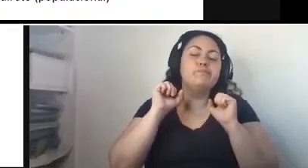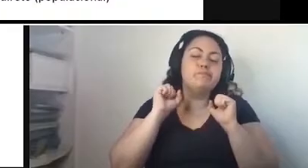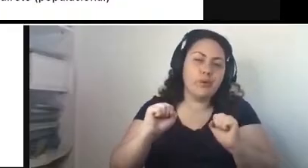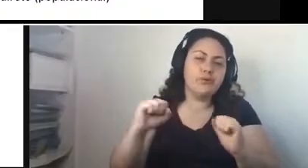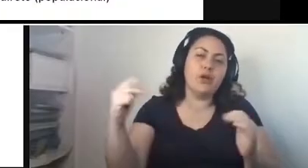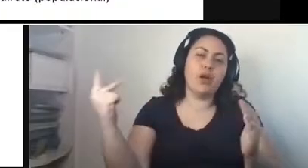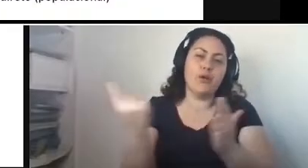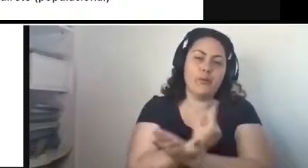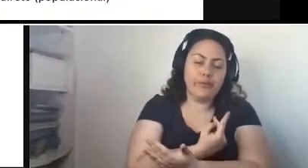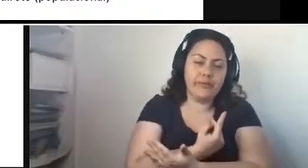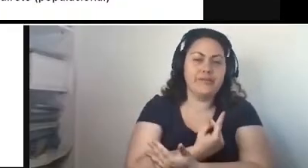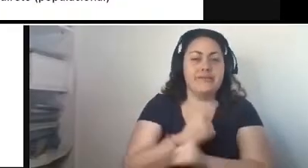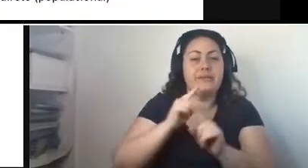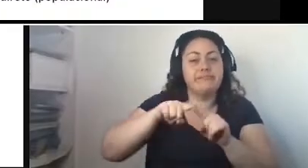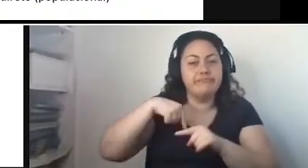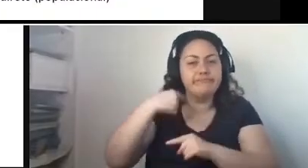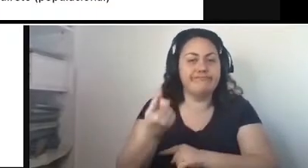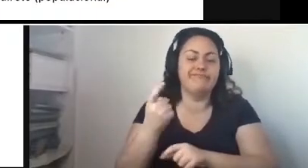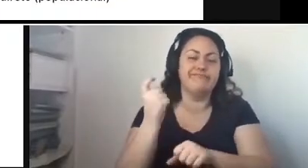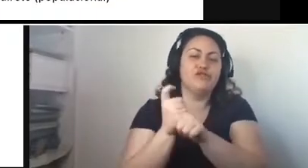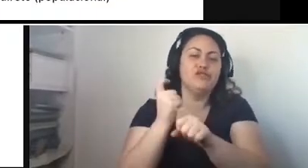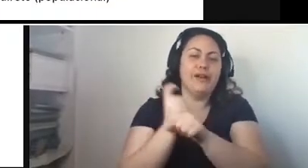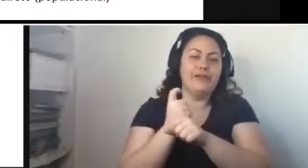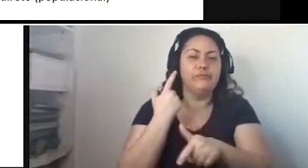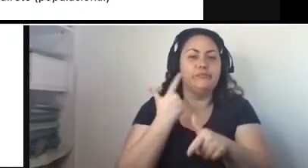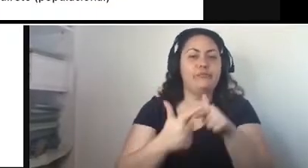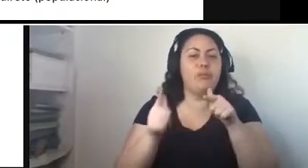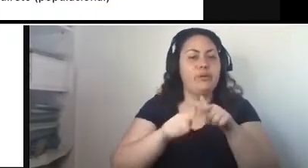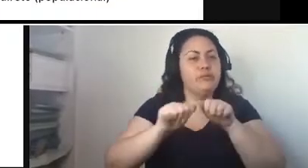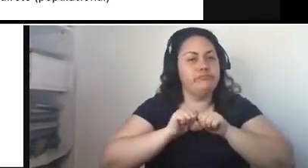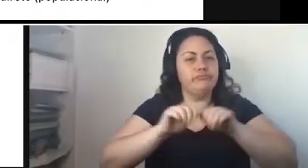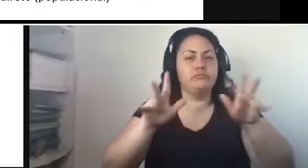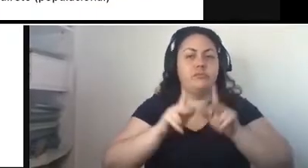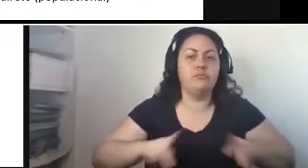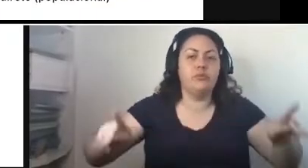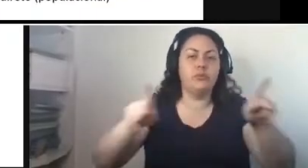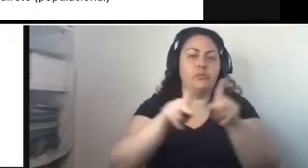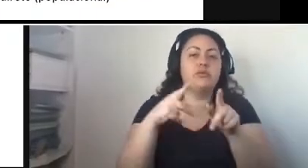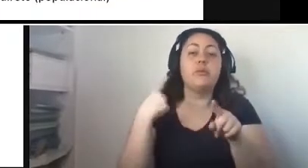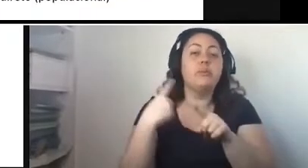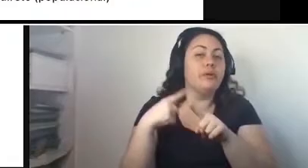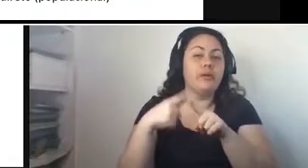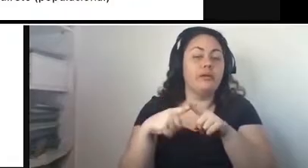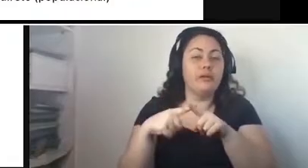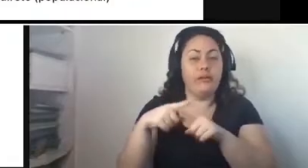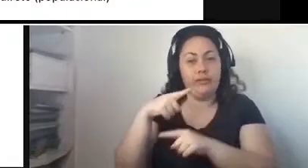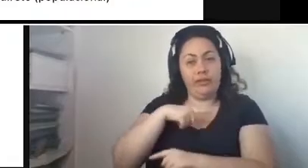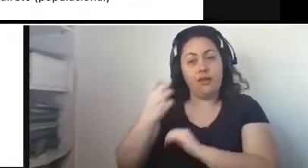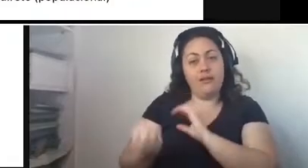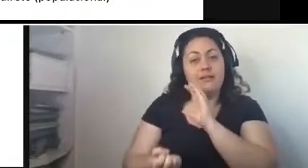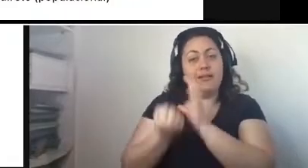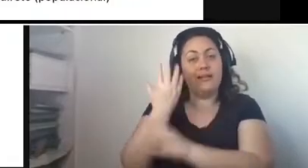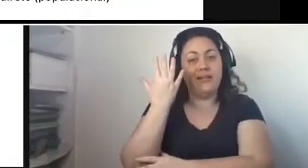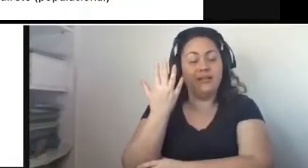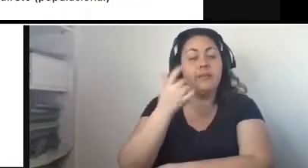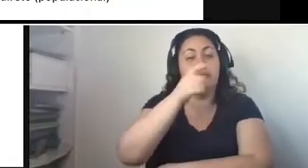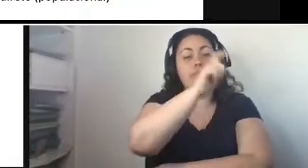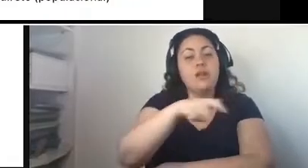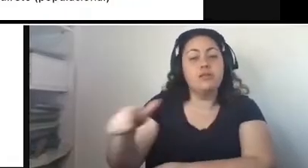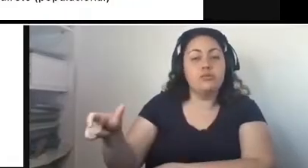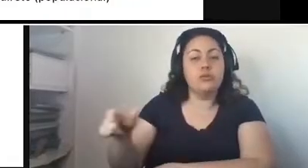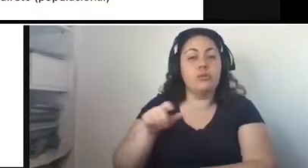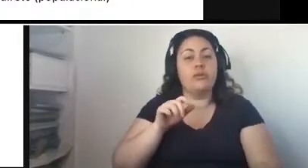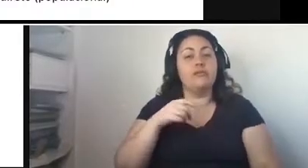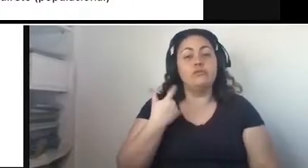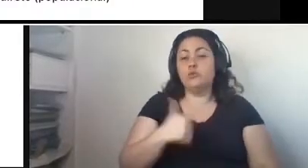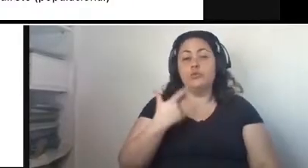indireto, populacional, chato. Né? A gente estaria produzindo uma quantidade grande de assintomáticos circulando na